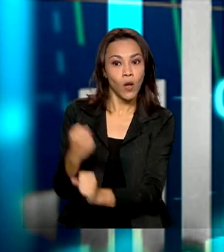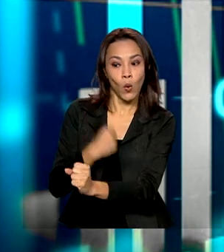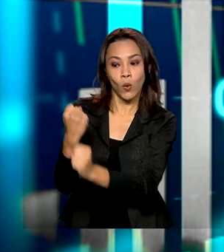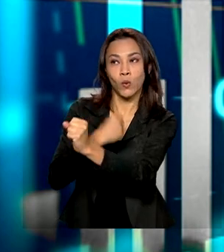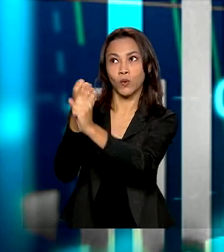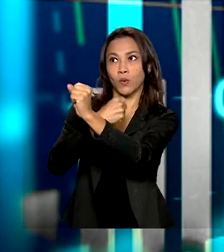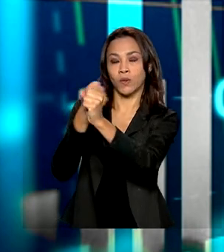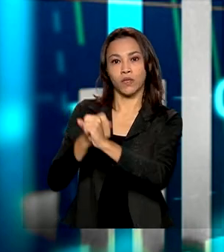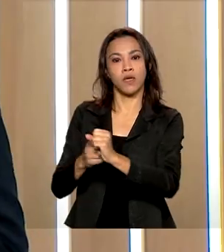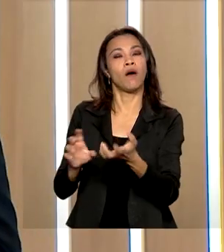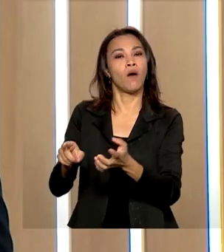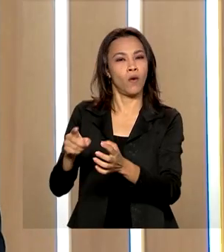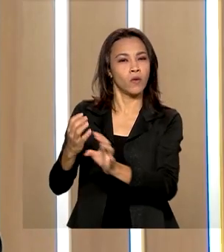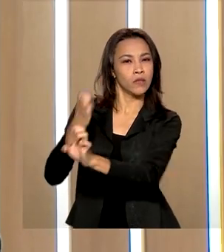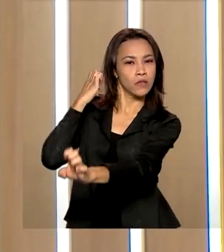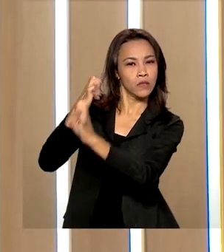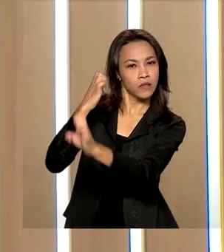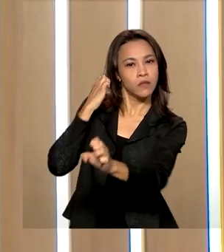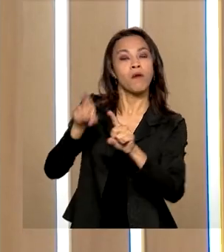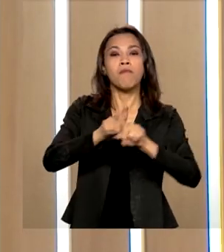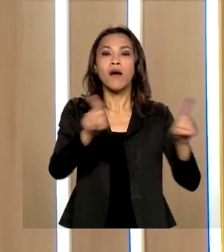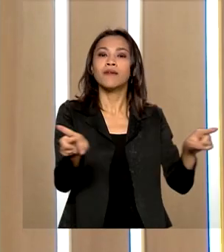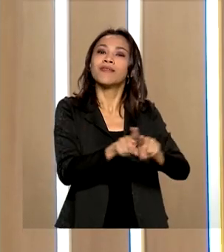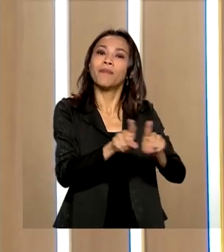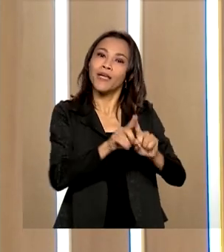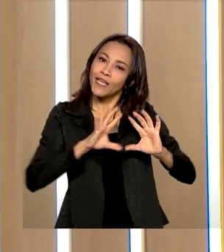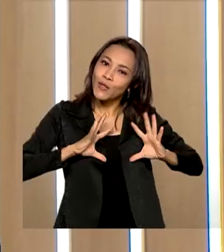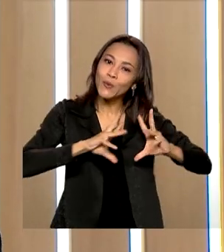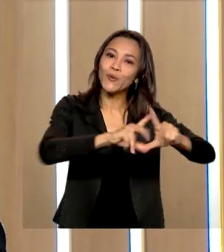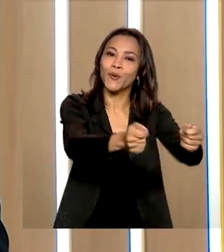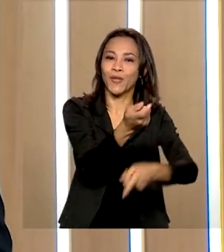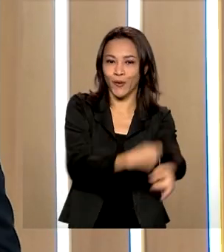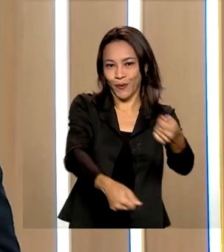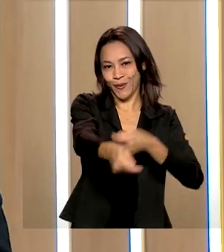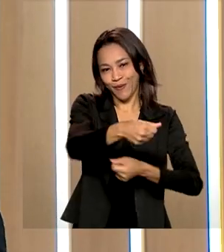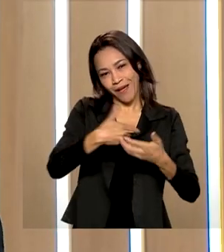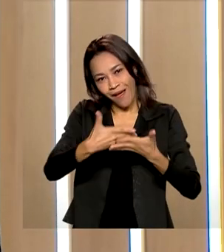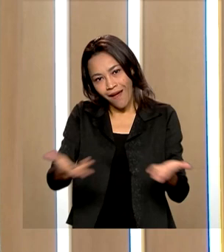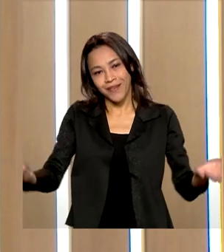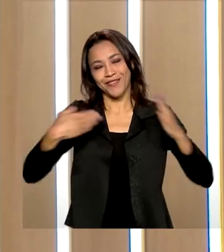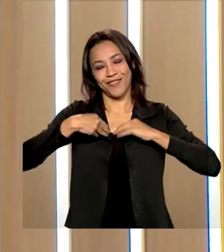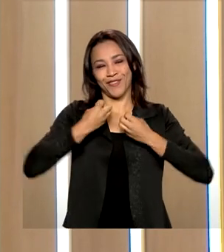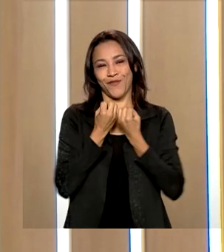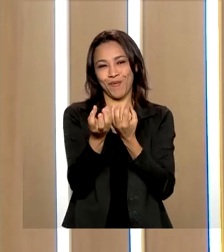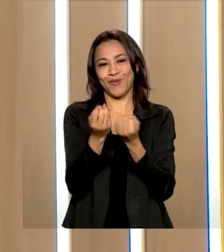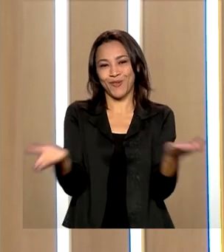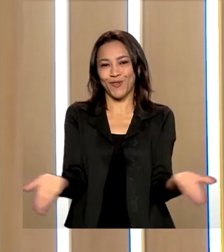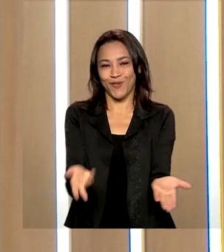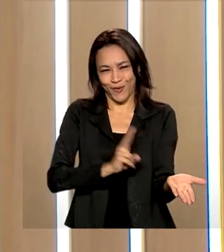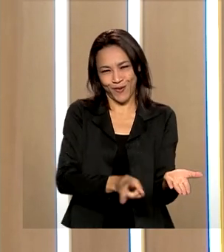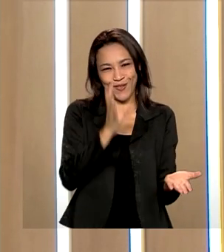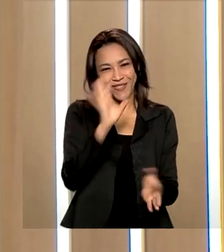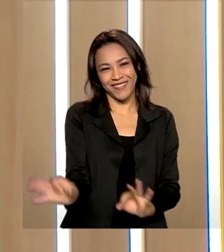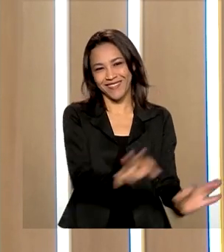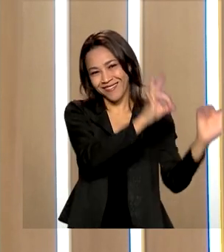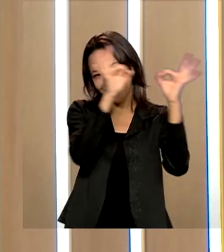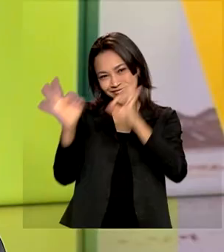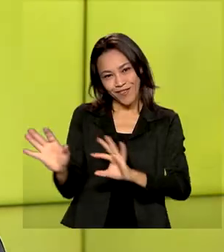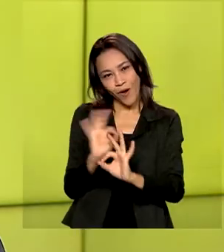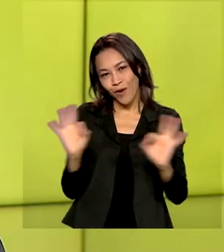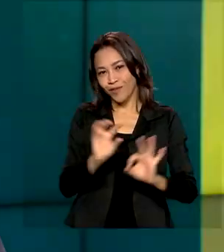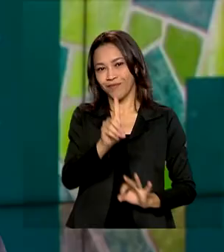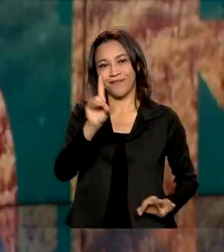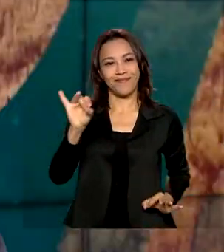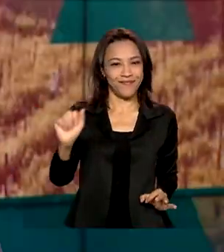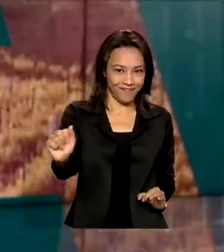civil mas em toda a economia pelo que nós chamamos de efeito multiplicador essa informação que nós temos para hoje continue conosco e tenha um ótimo